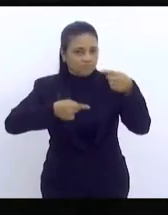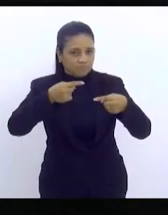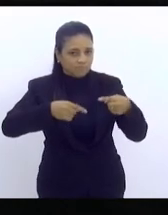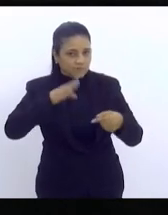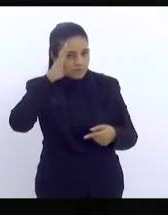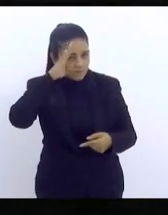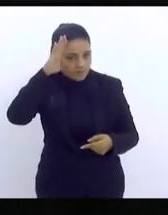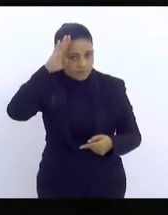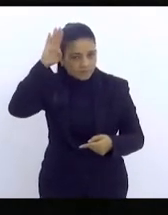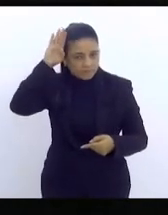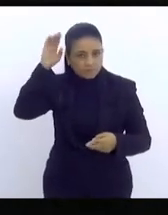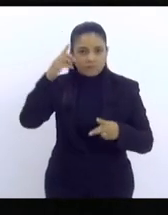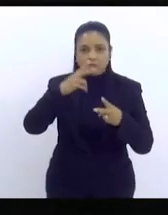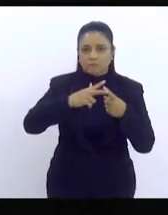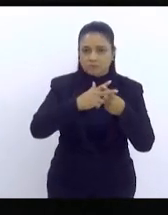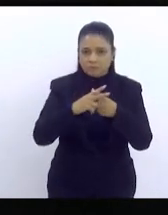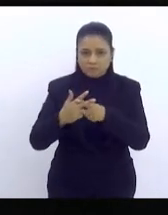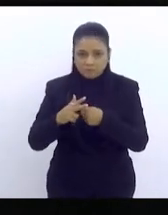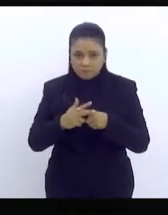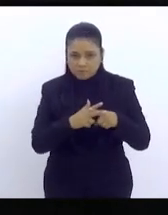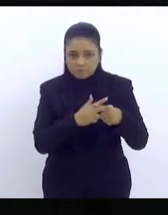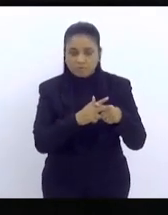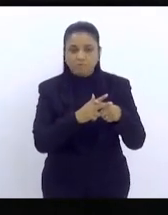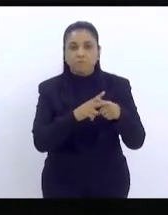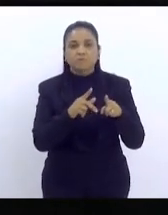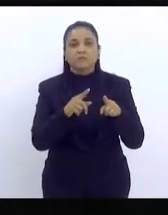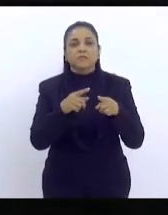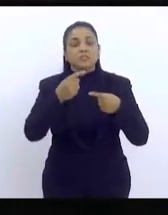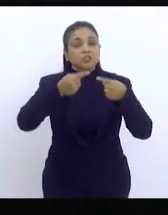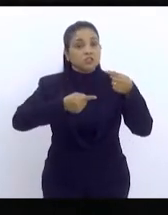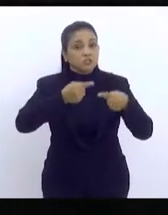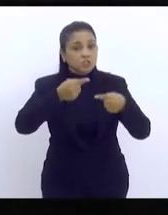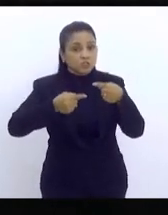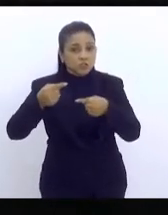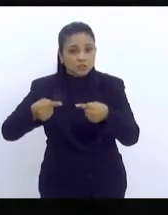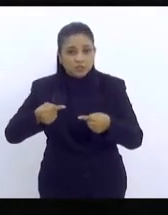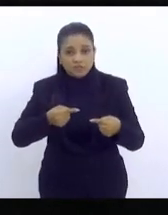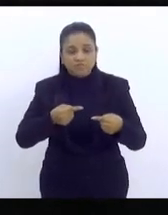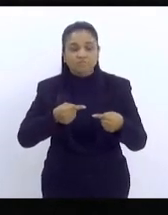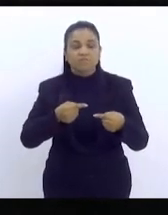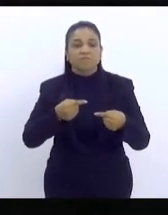mas também a discussão relacionada